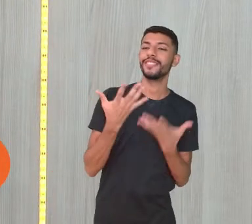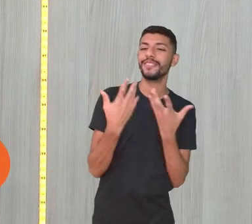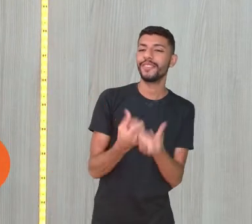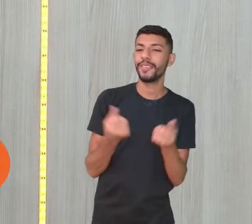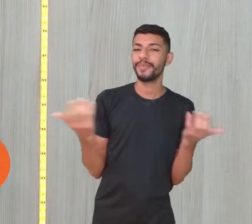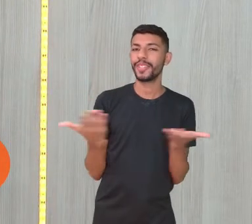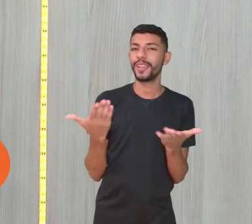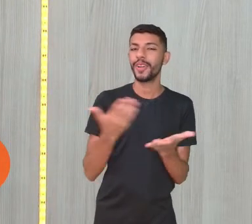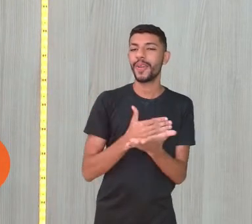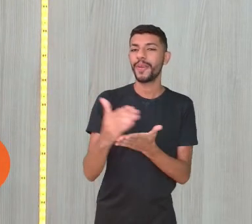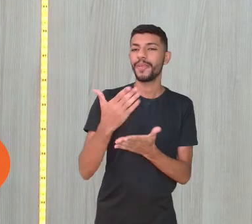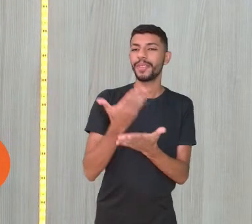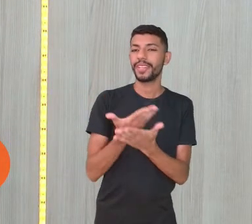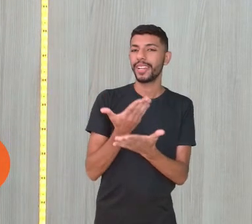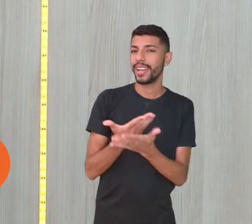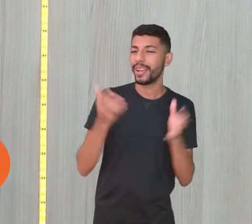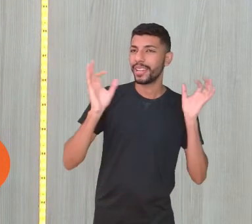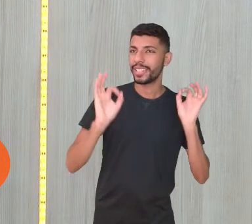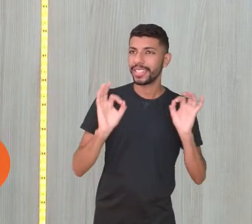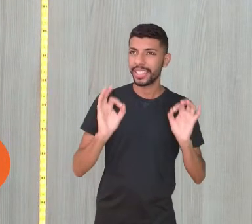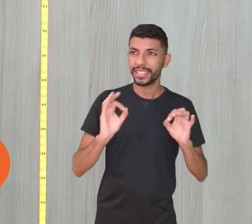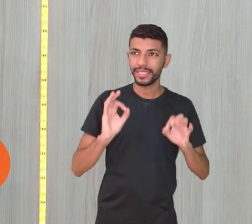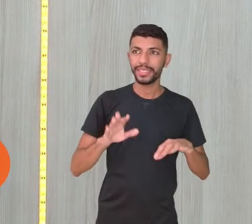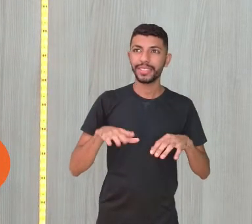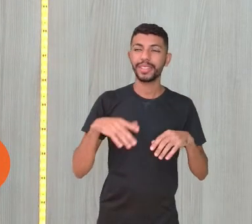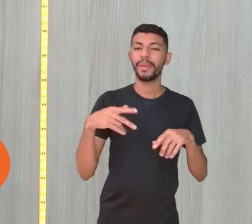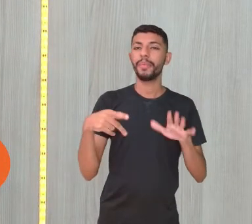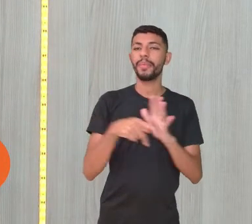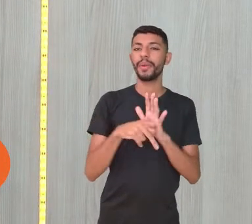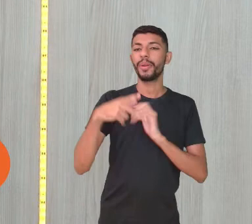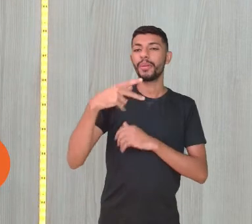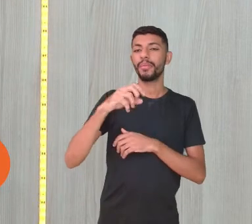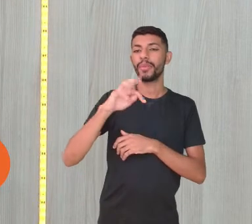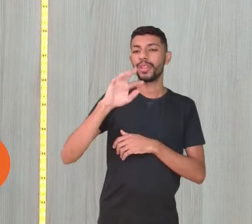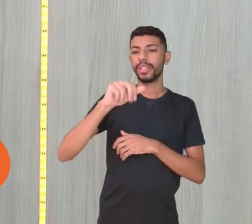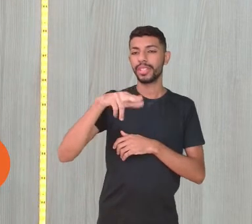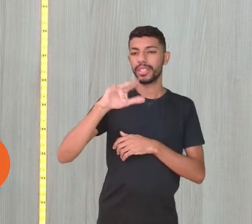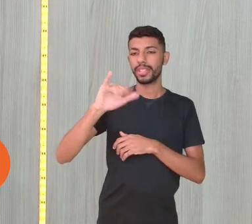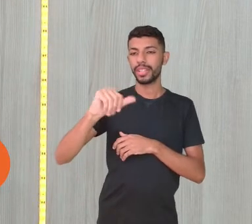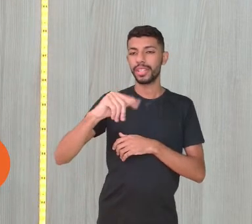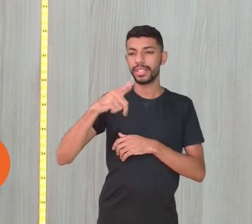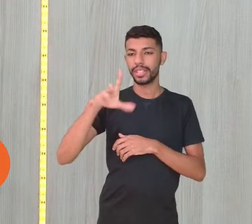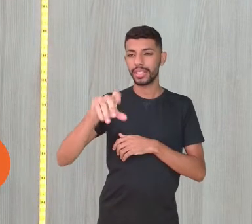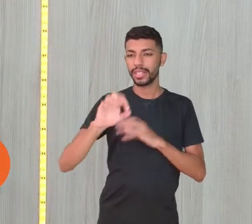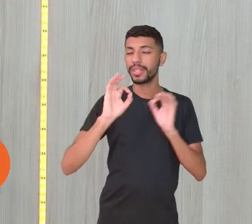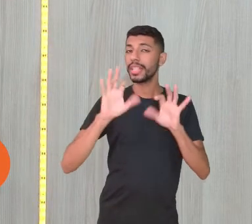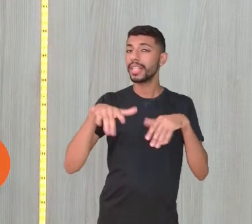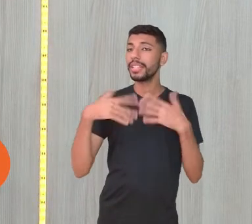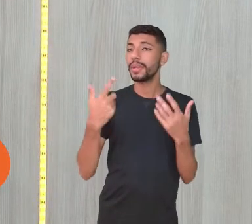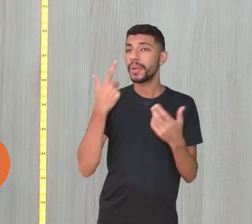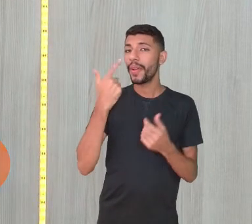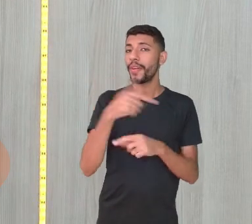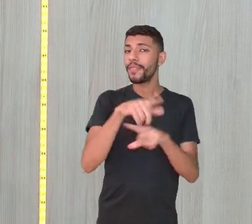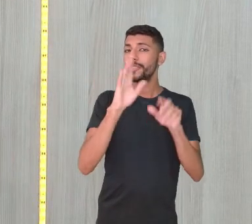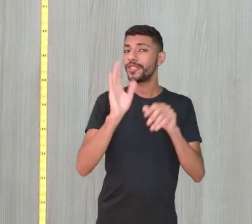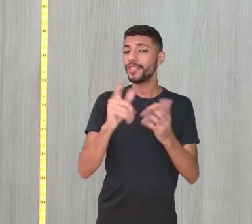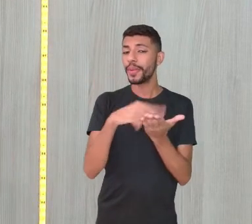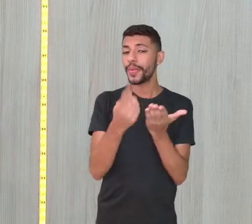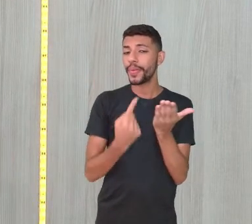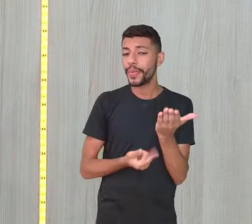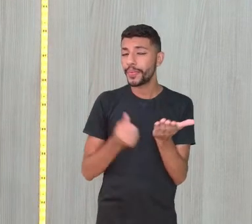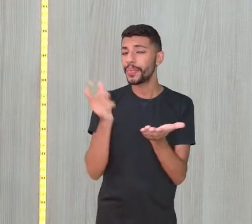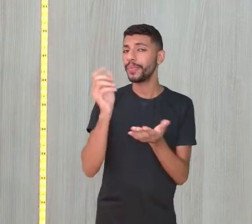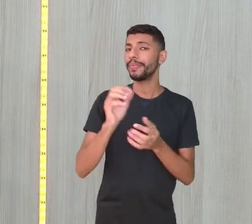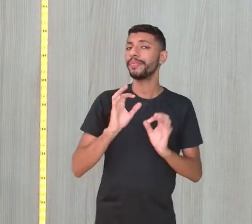a nossa aulazinha, tá? De potenciação, né? Então, já estão aí com o caderninho na